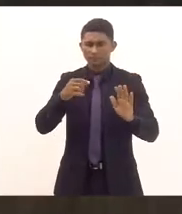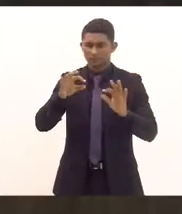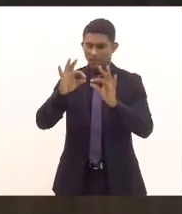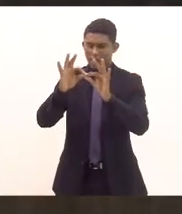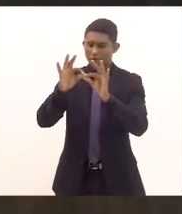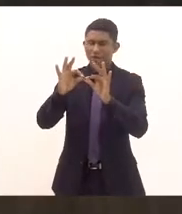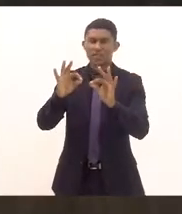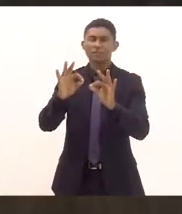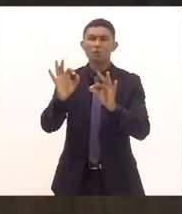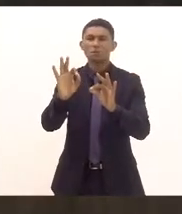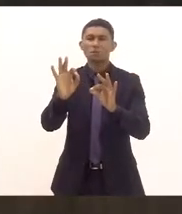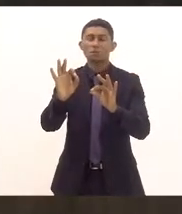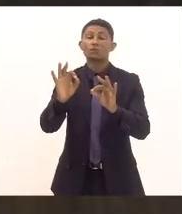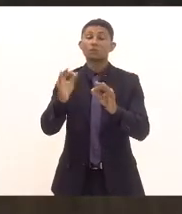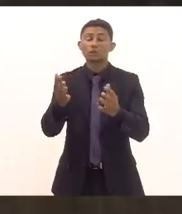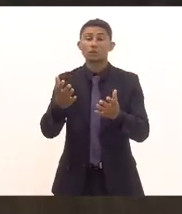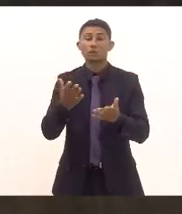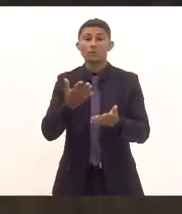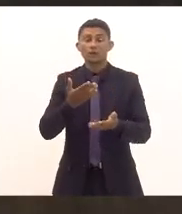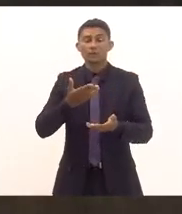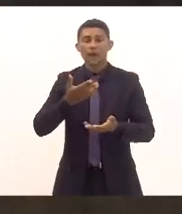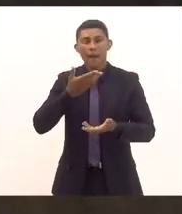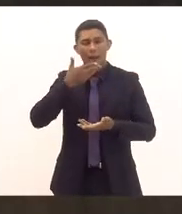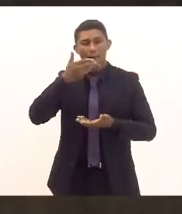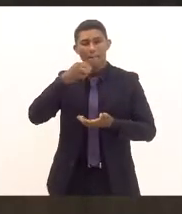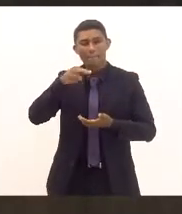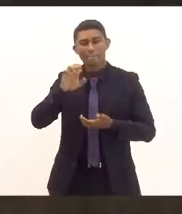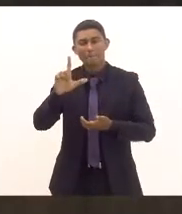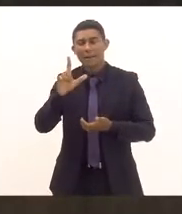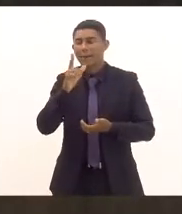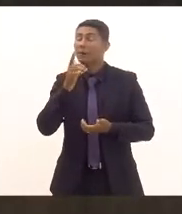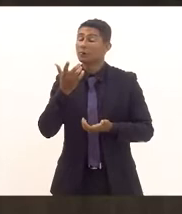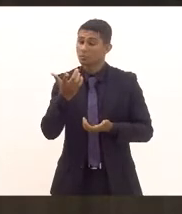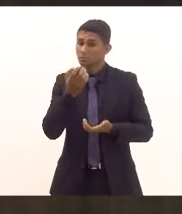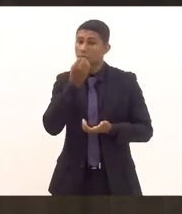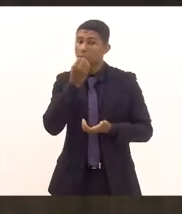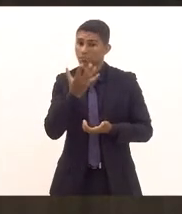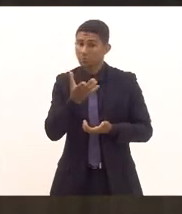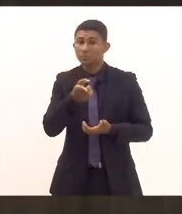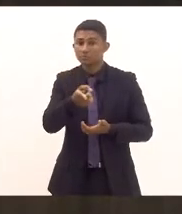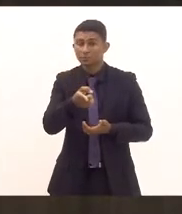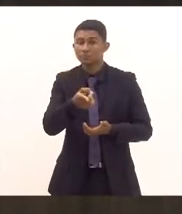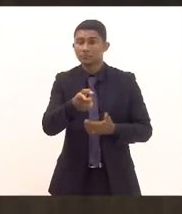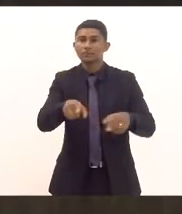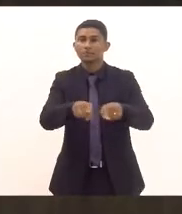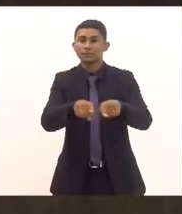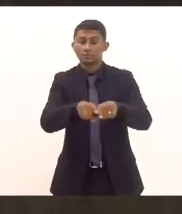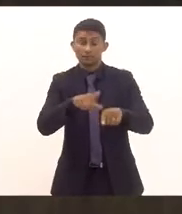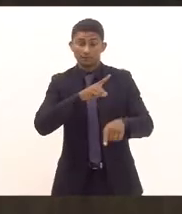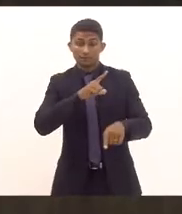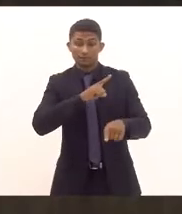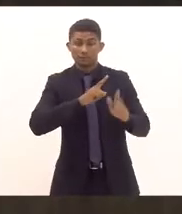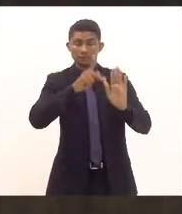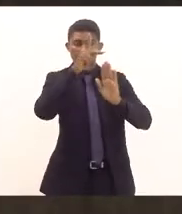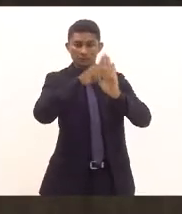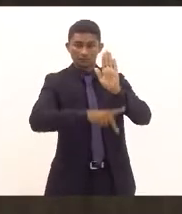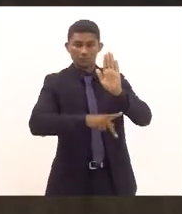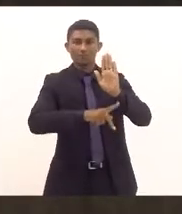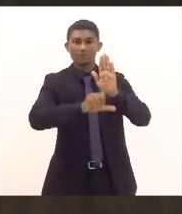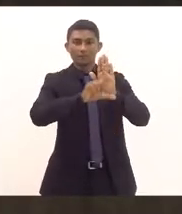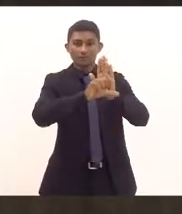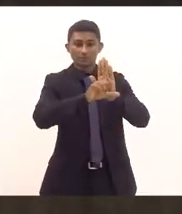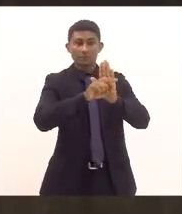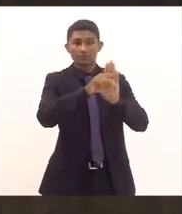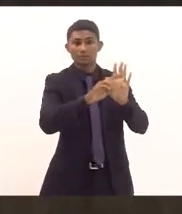de mel e própolis tem um projeto no mesmo sentido no Congresso Nacional é